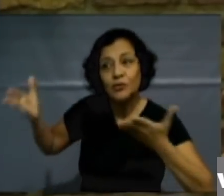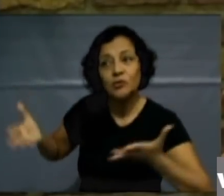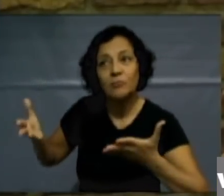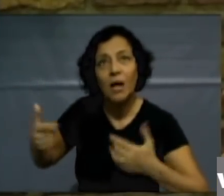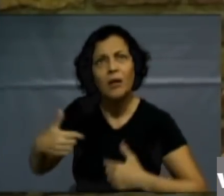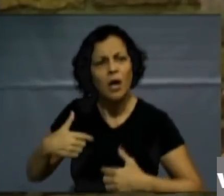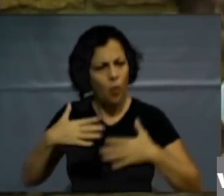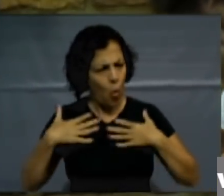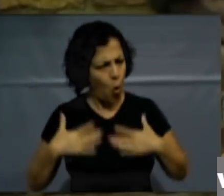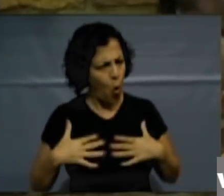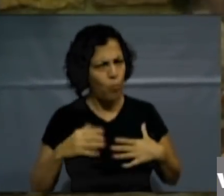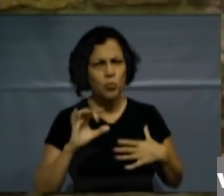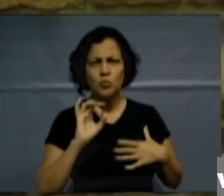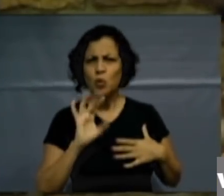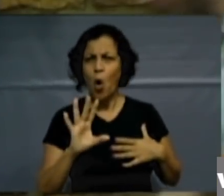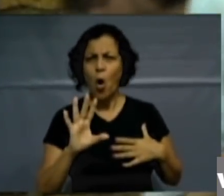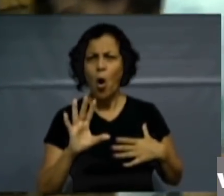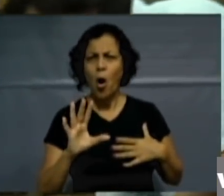carne.